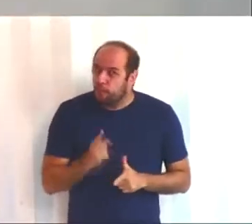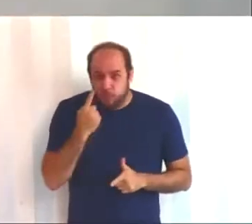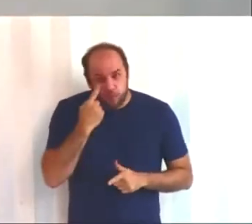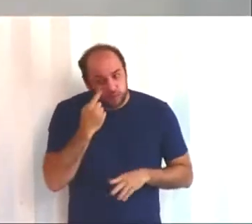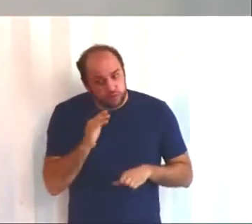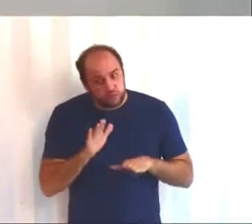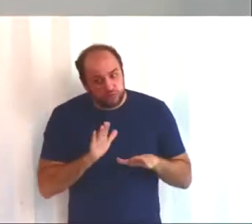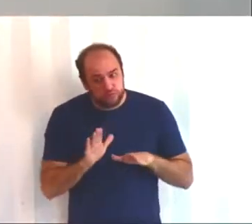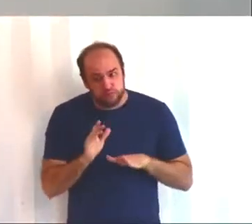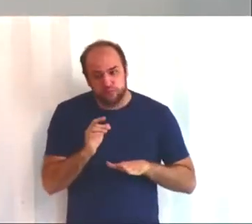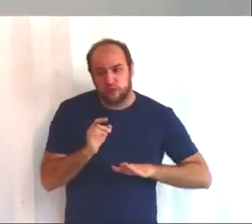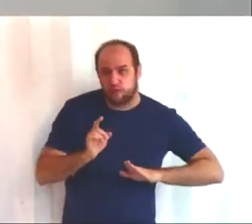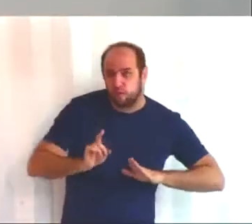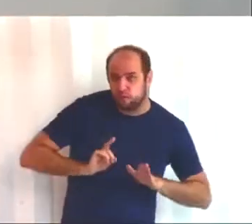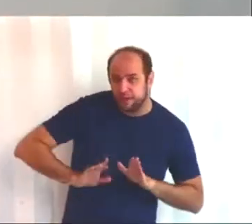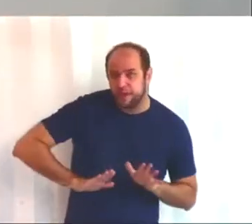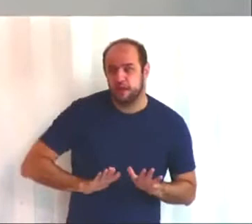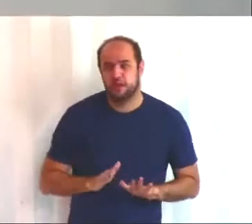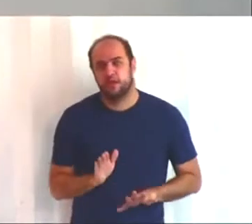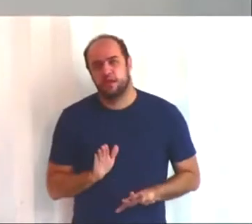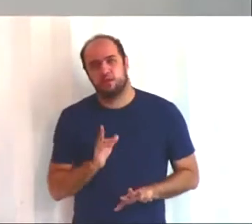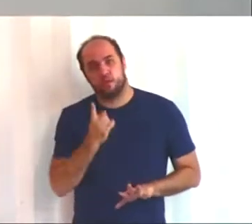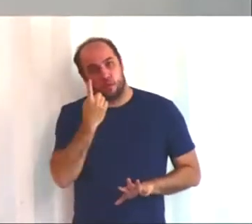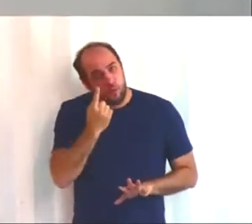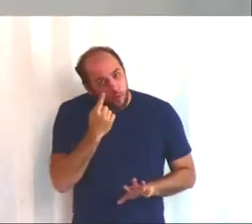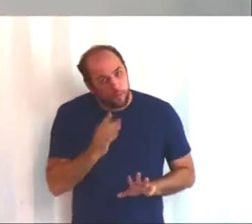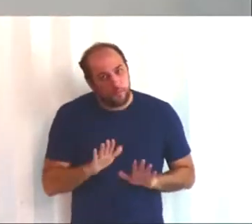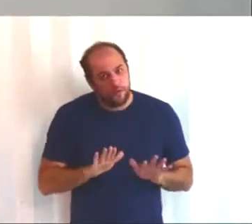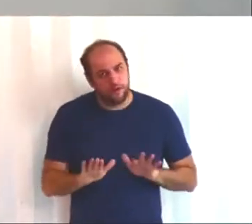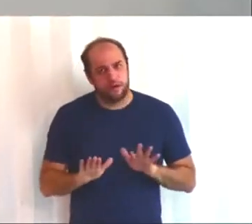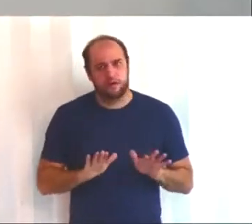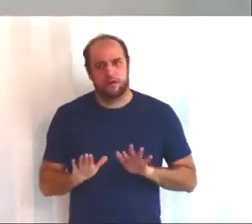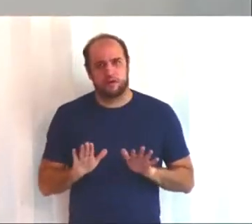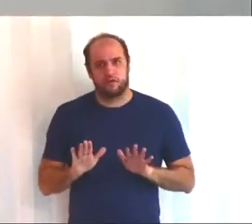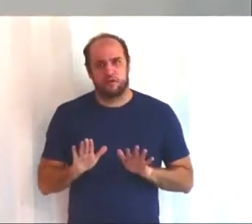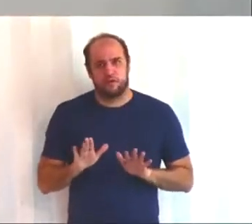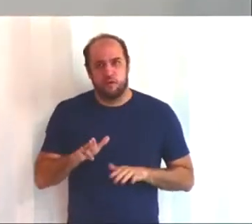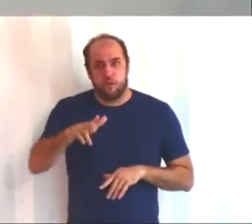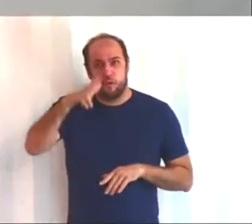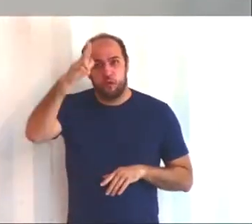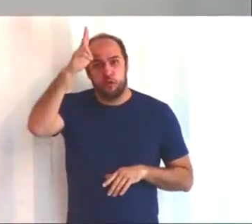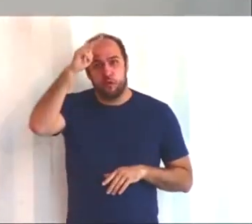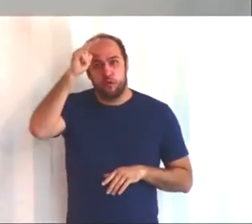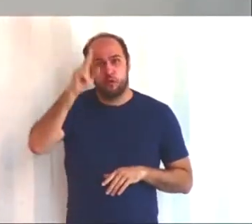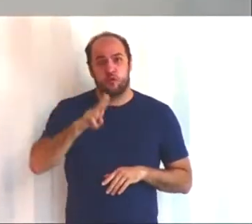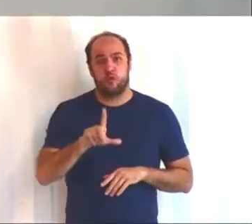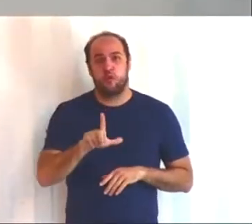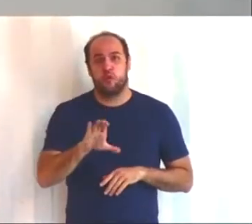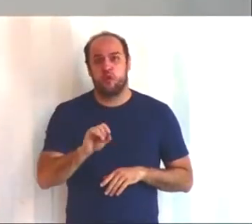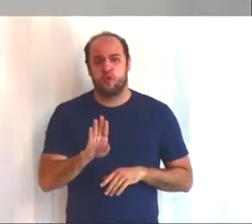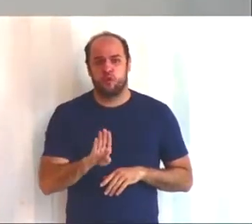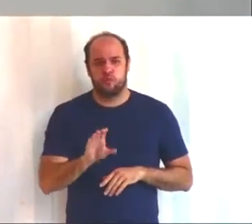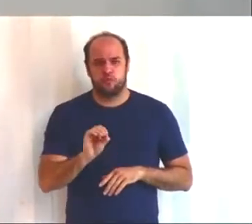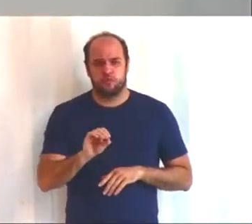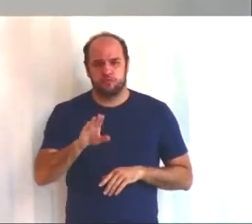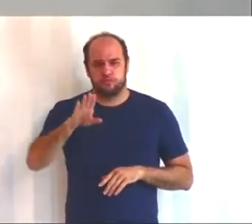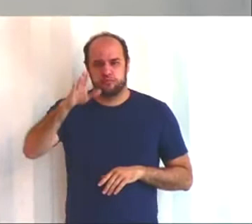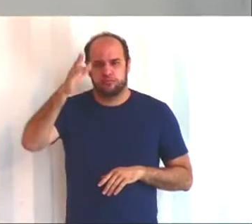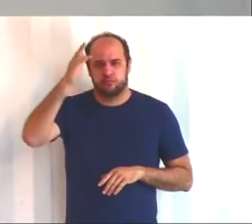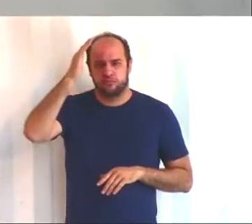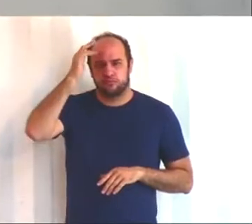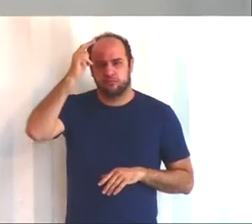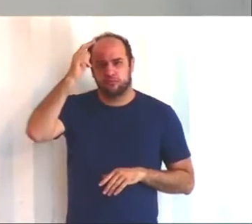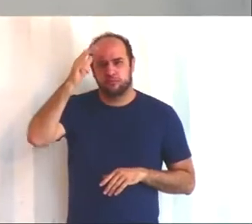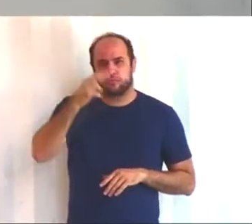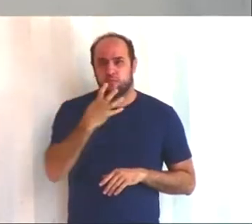dois grandes riscos, crianças. Um deles é o do lobo, obviamente. O lobo é o inimigo das ovelhas. As ovelhas praticamente não